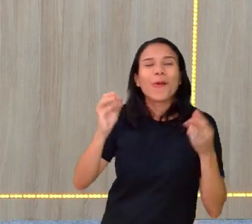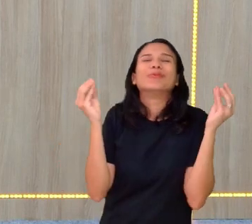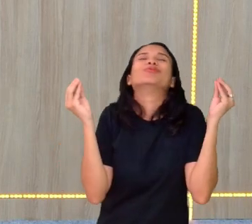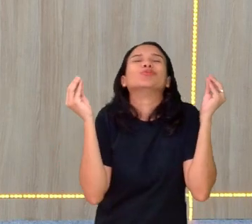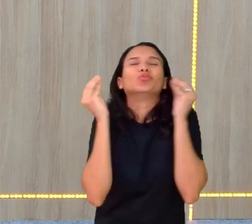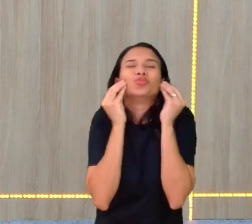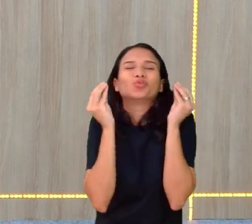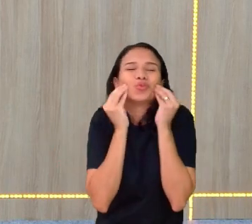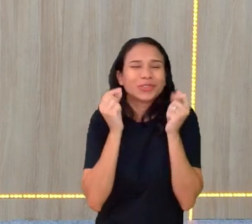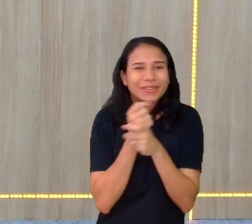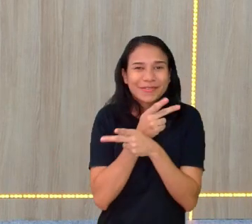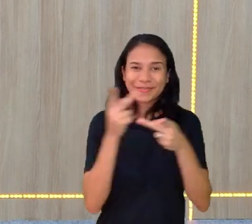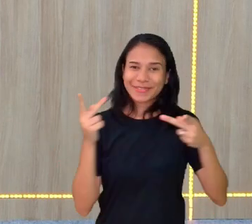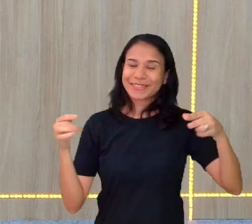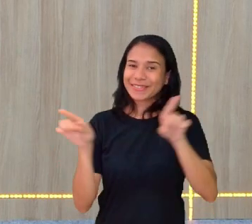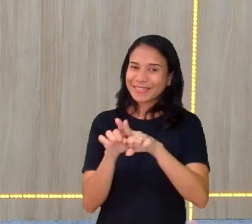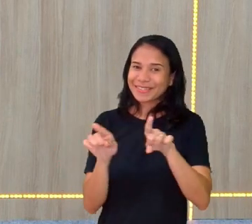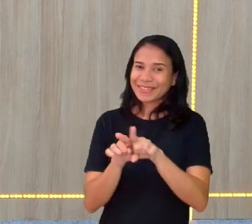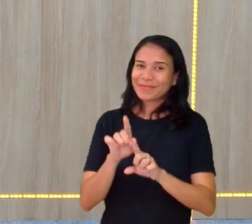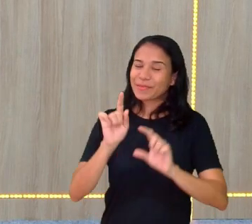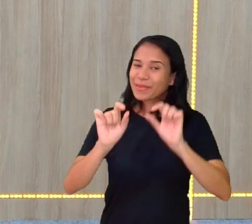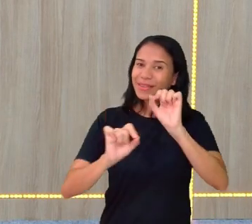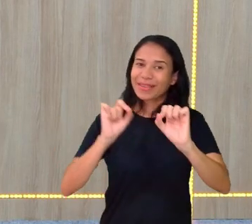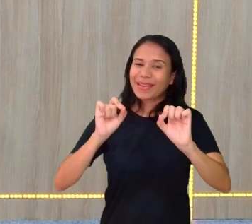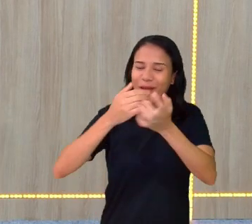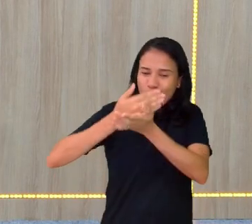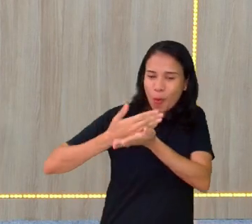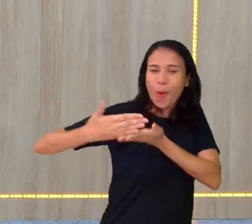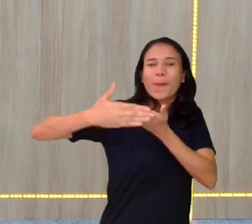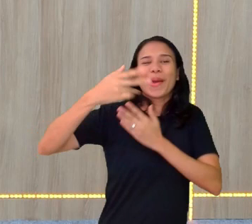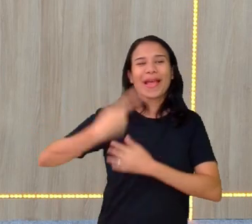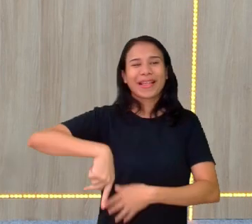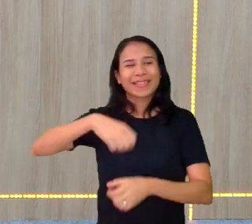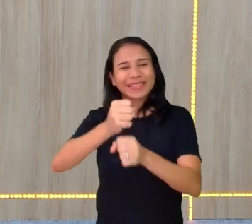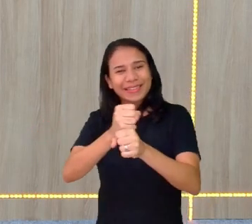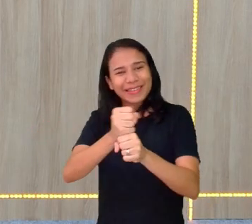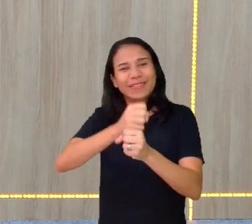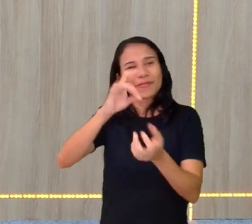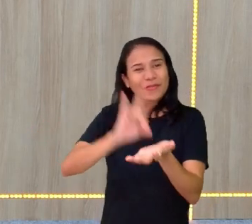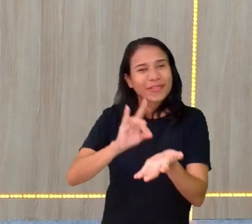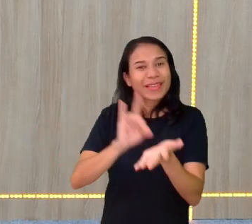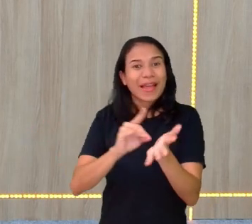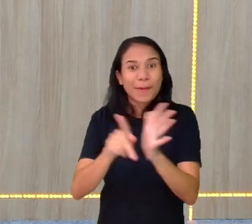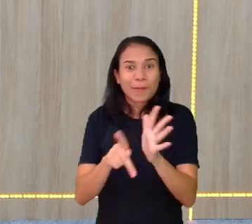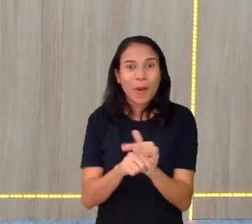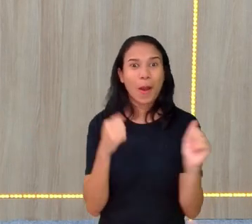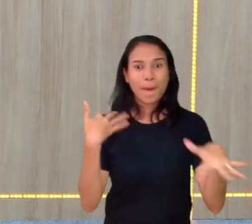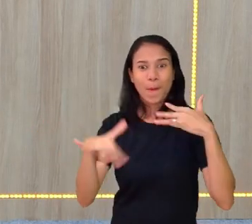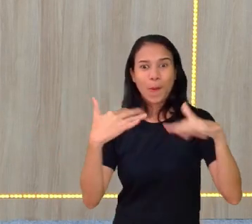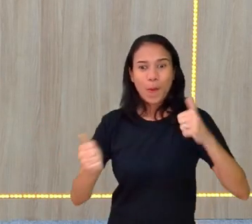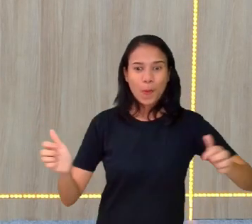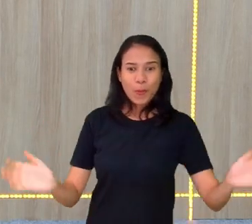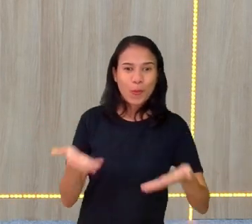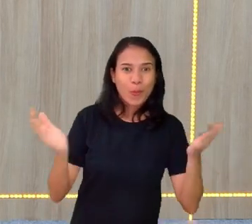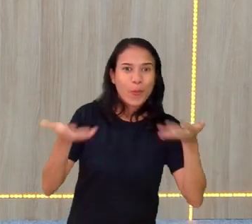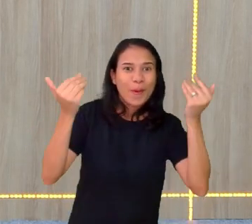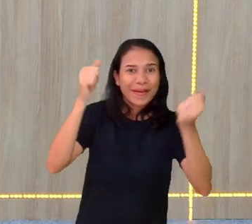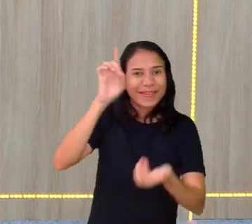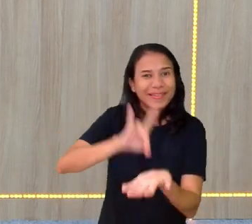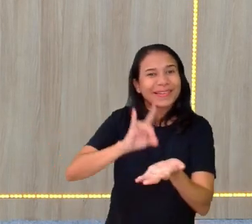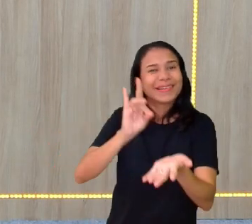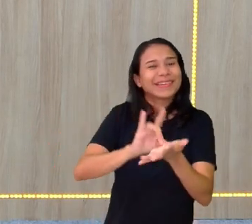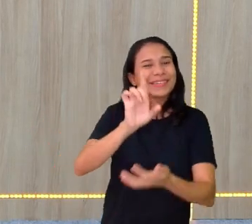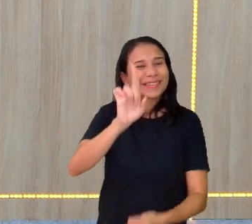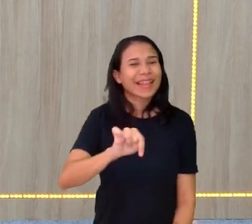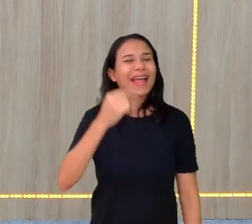bem grande também, né, gente? Começando esse ano aqui, nesse vapor, todo gás,